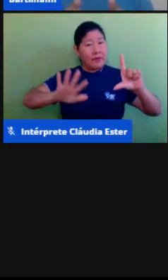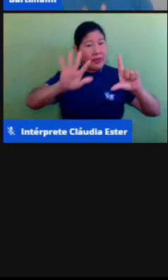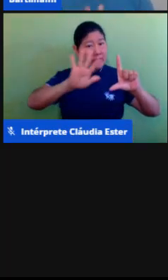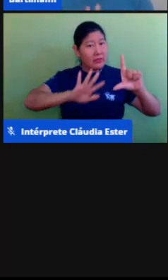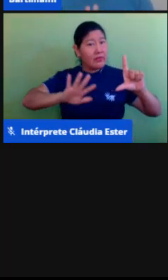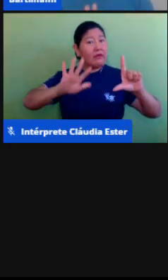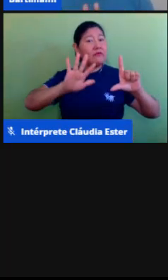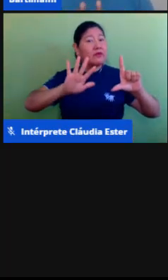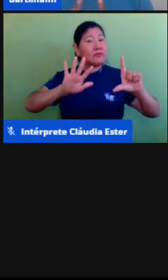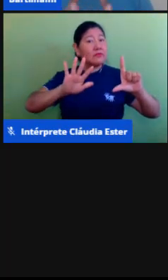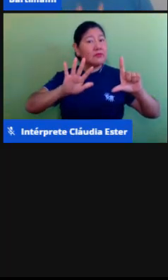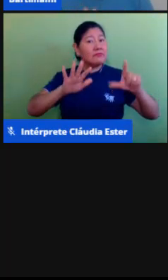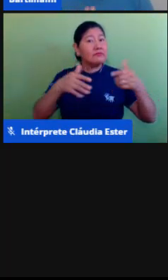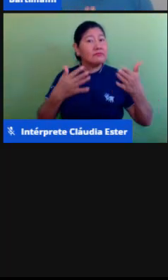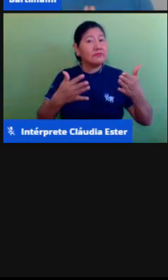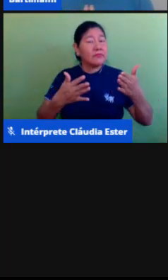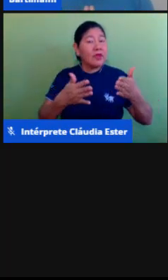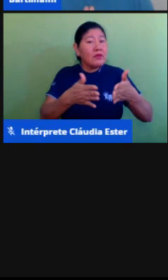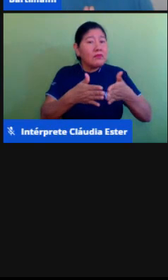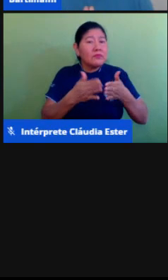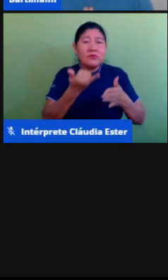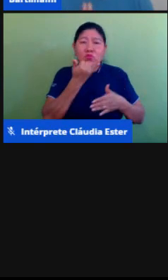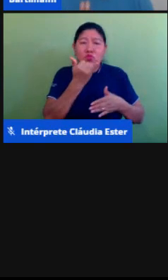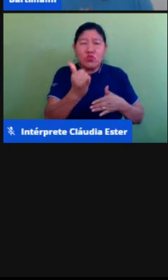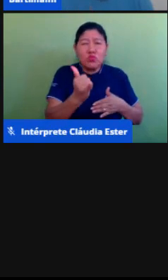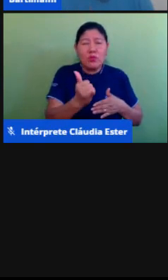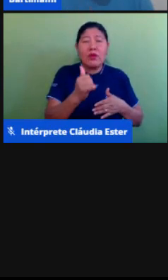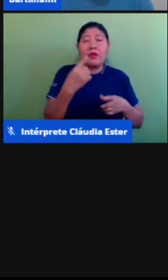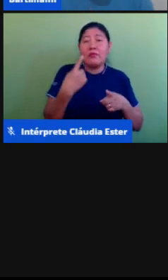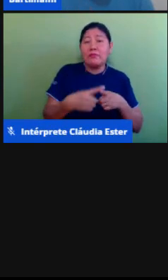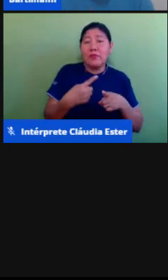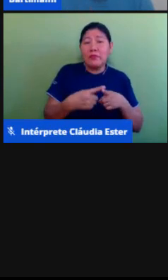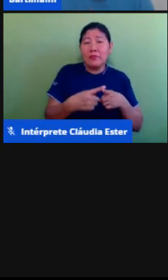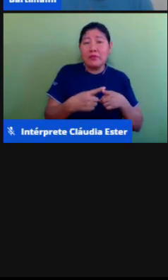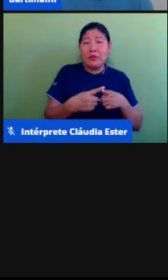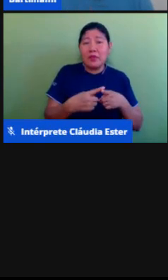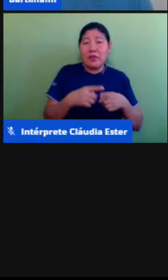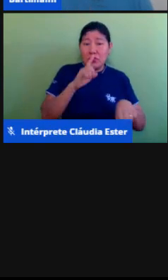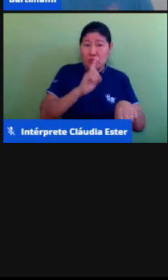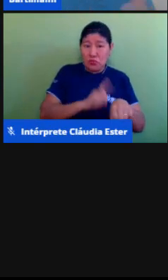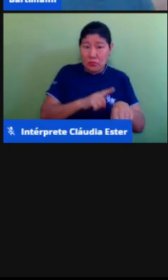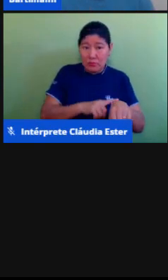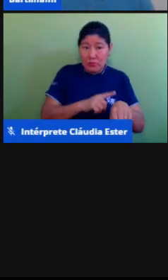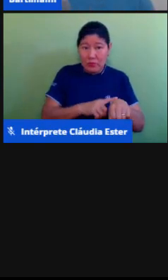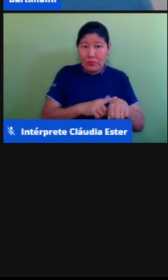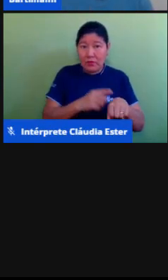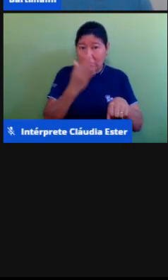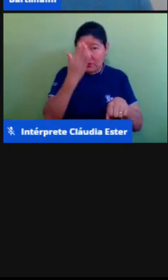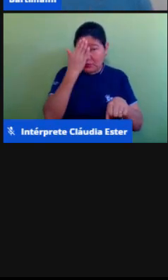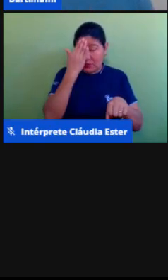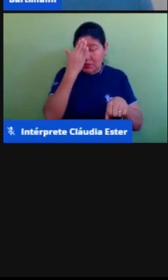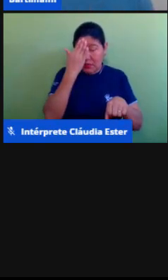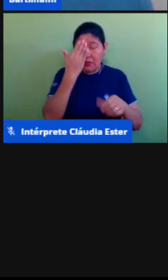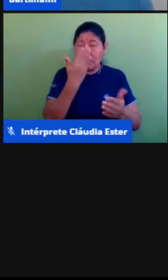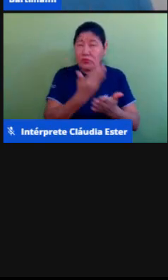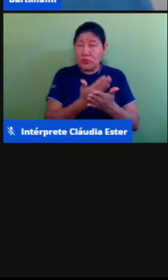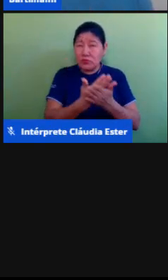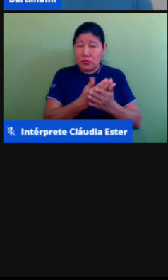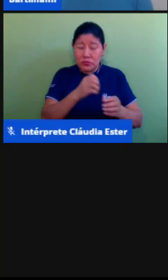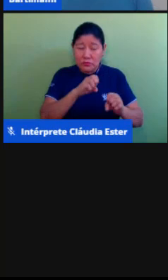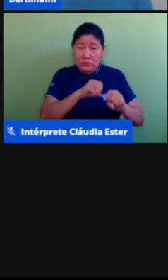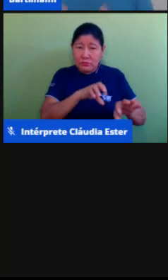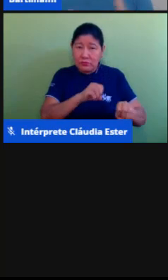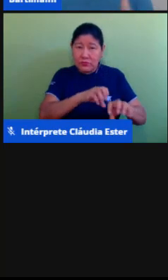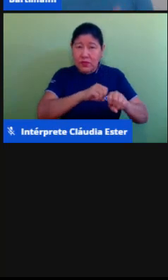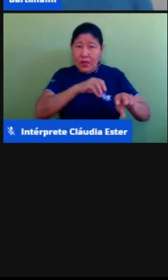por um fato. Dadas as condições, né, de estar remoto e etc.,